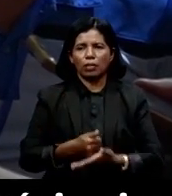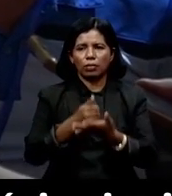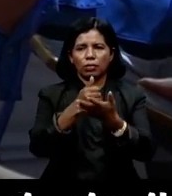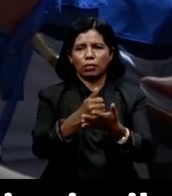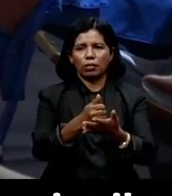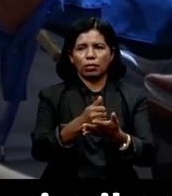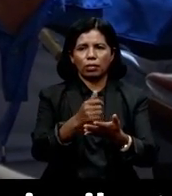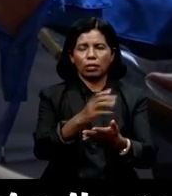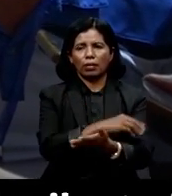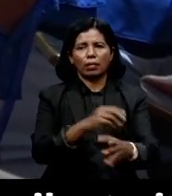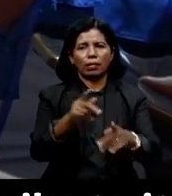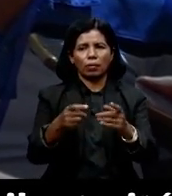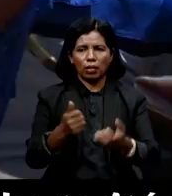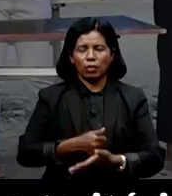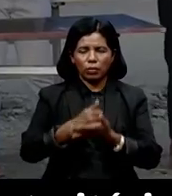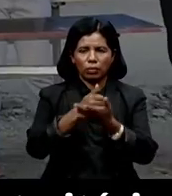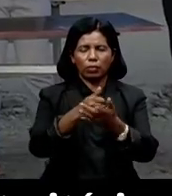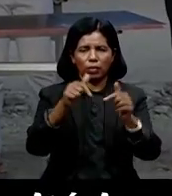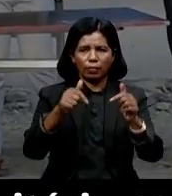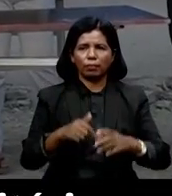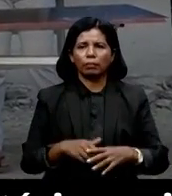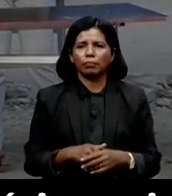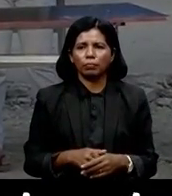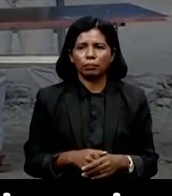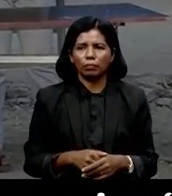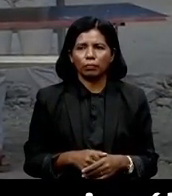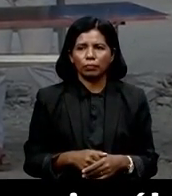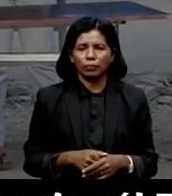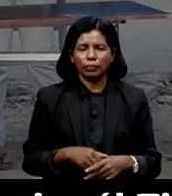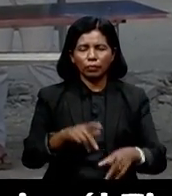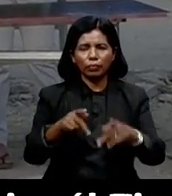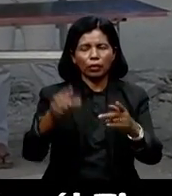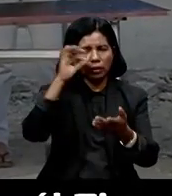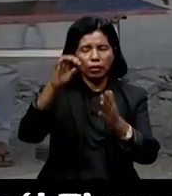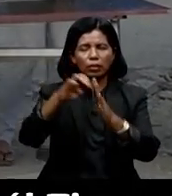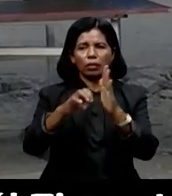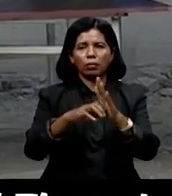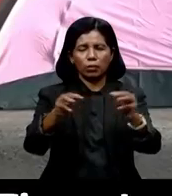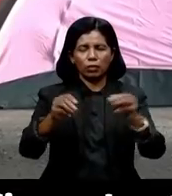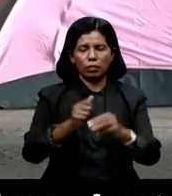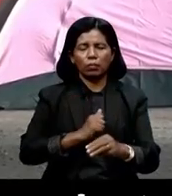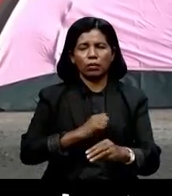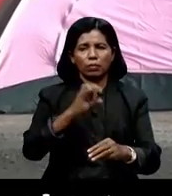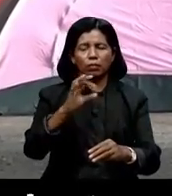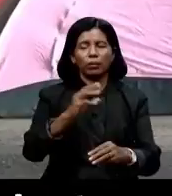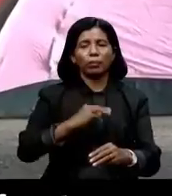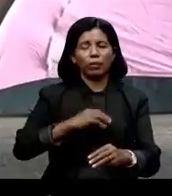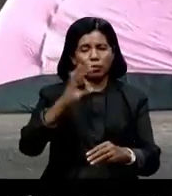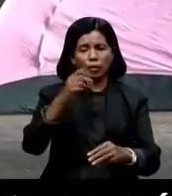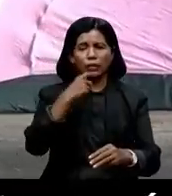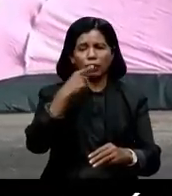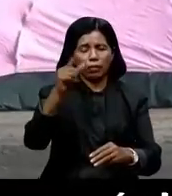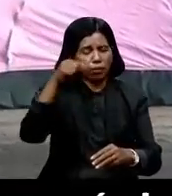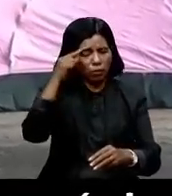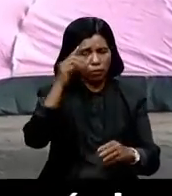itu ni bombir sero pele mos apoio ekotuk. Além de ne, a Junta Secretária da Autoridade Município Mano Fahi, Filomena Soares, explica, o